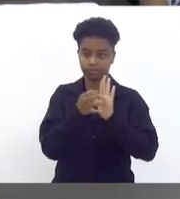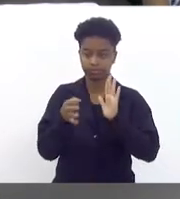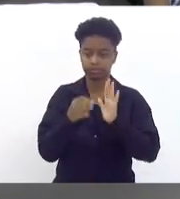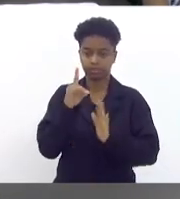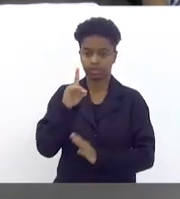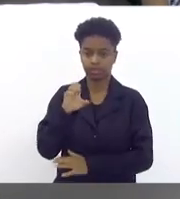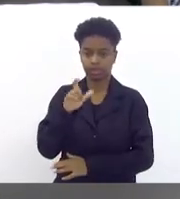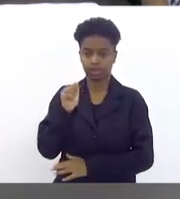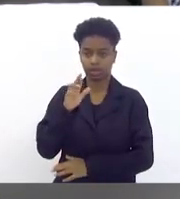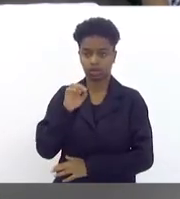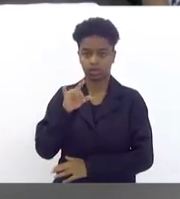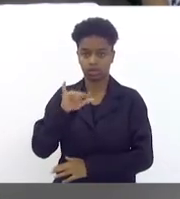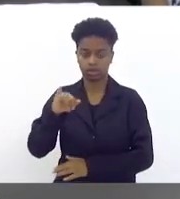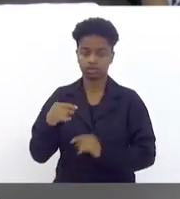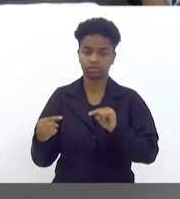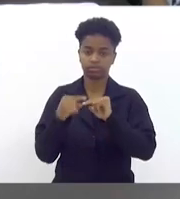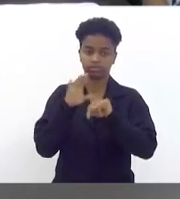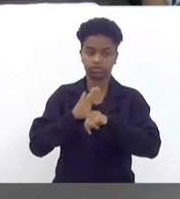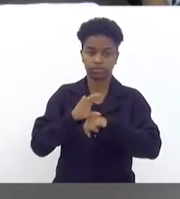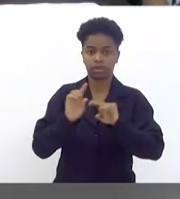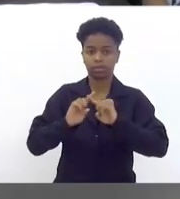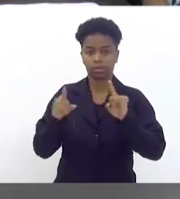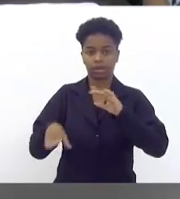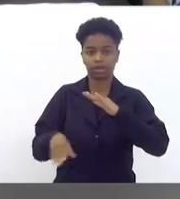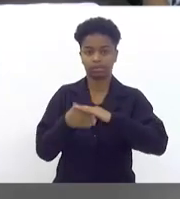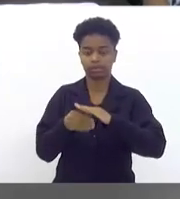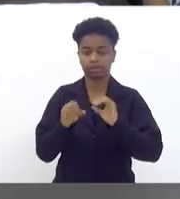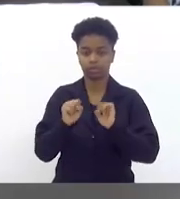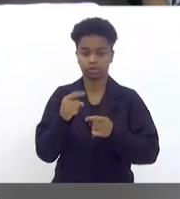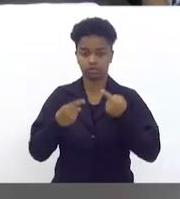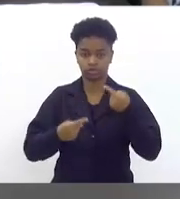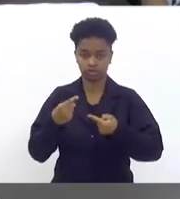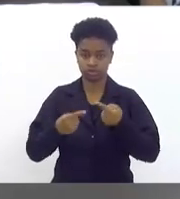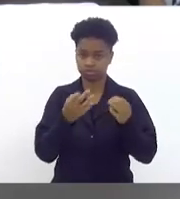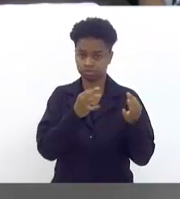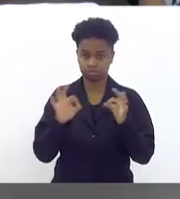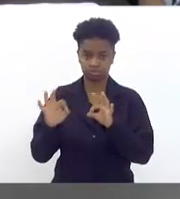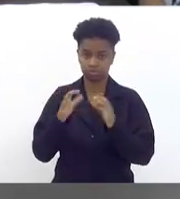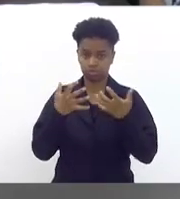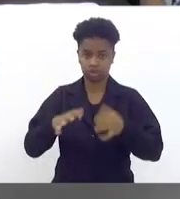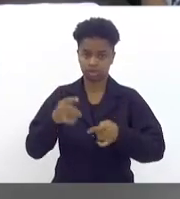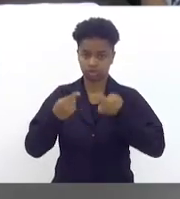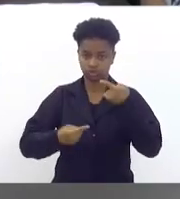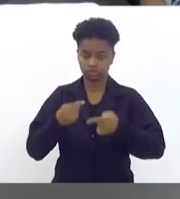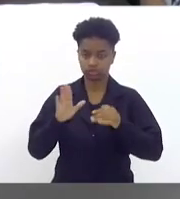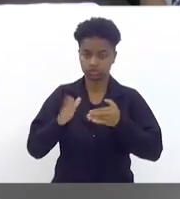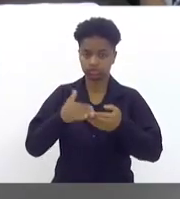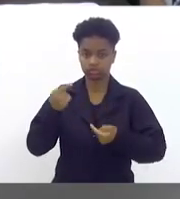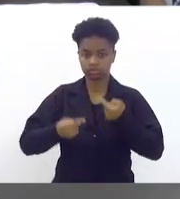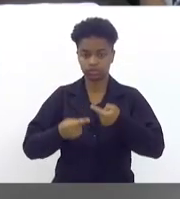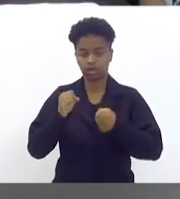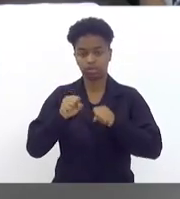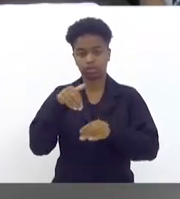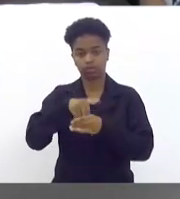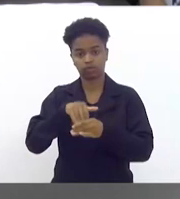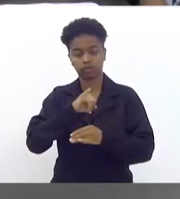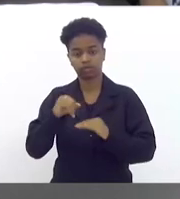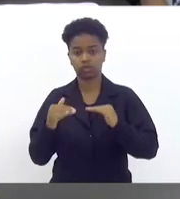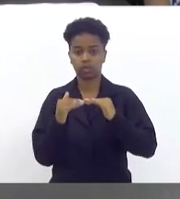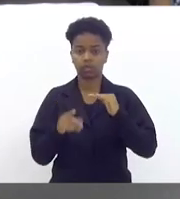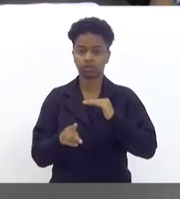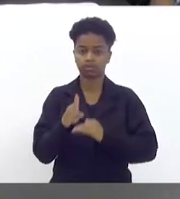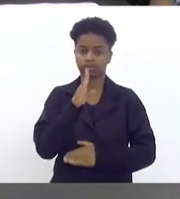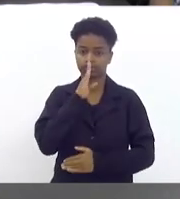Pela constitucionalidade com emenda. Em discussão. Não havendo quem queira discutir, encerrada a discussão. Em votação, senhores que